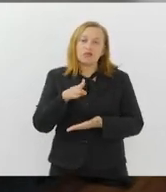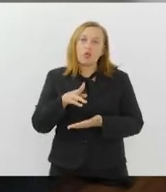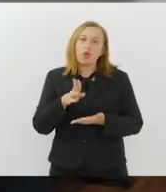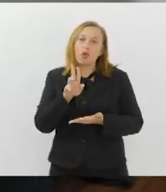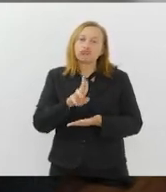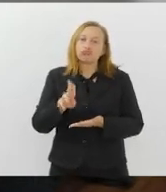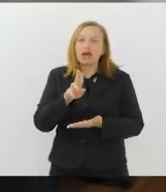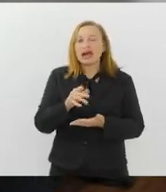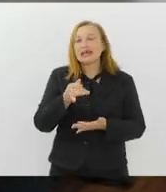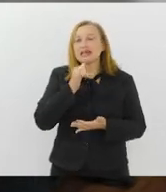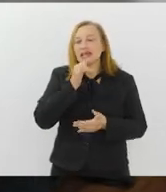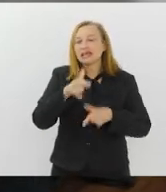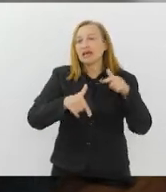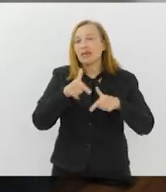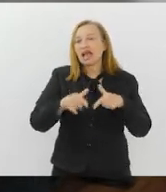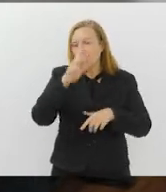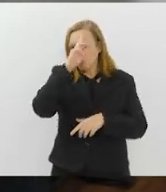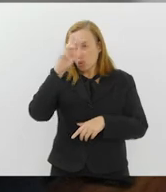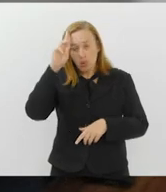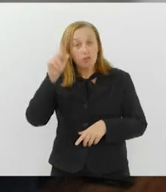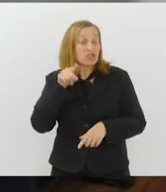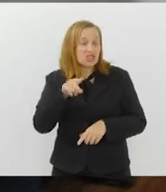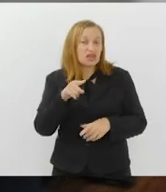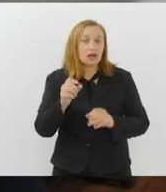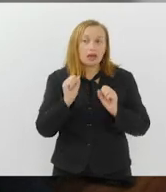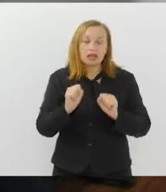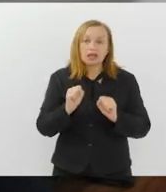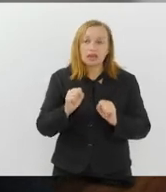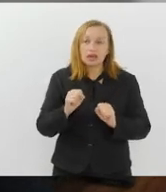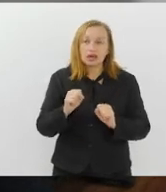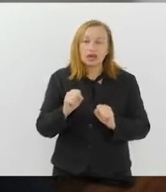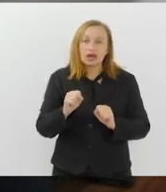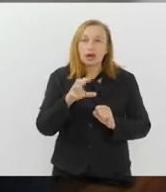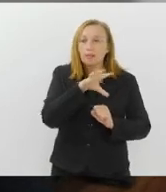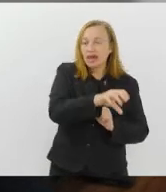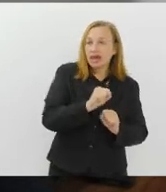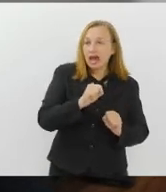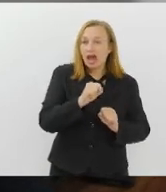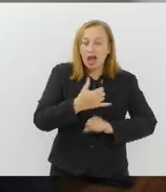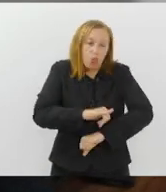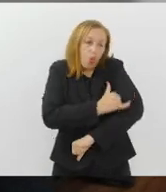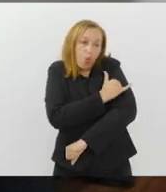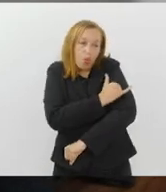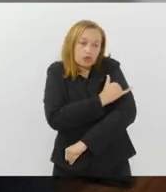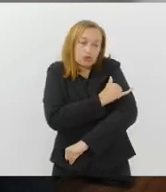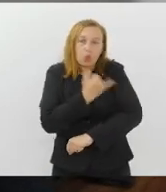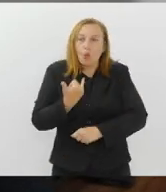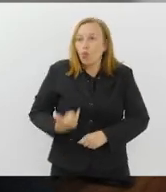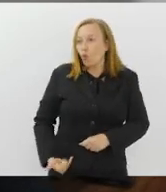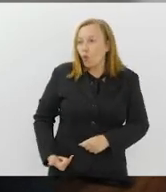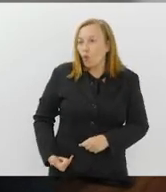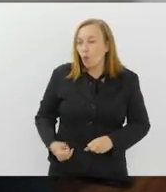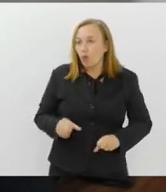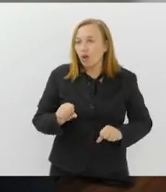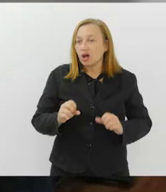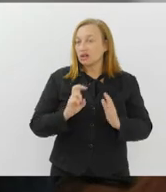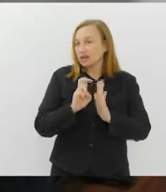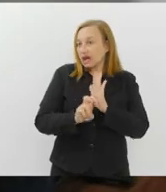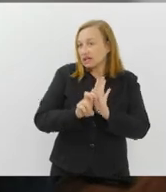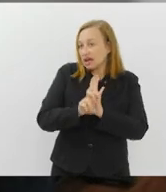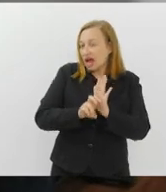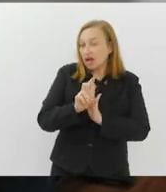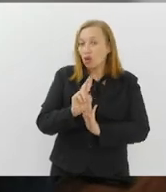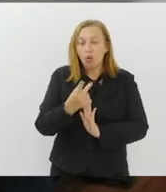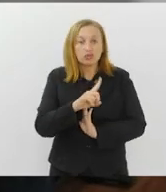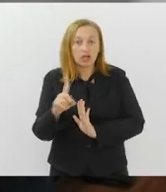um carro lá pela Uber, você vai ter que pegar qualquer passageiro, seja ele gordo, magro, preto, branco, cadeirante ou sem ser cadeirante. Você